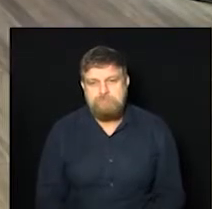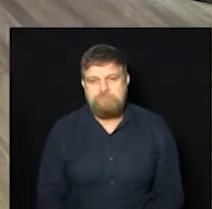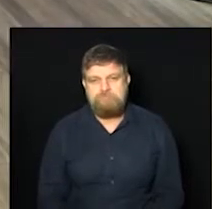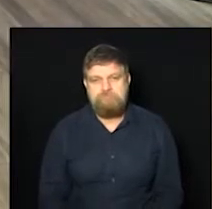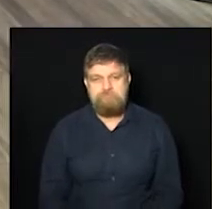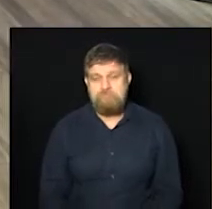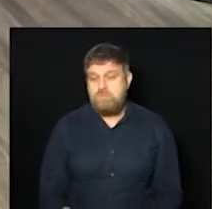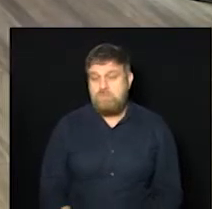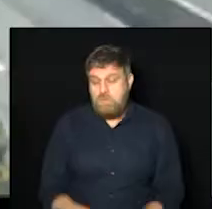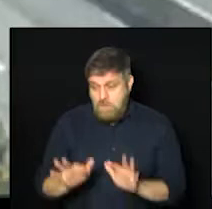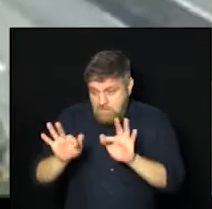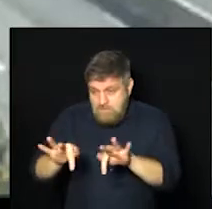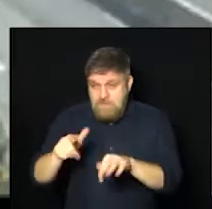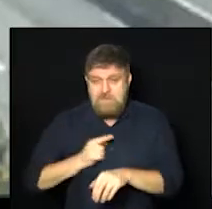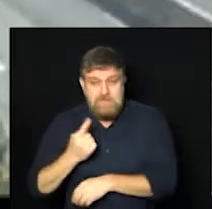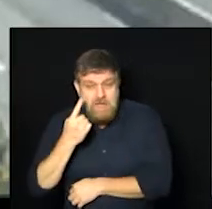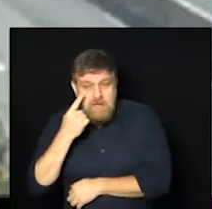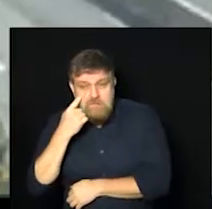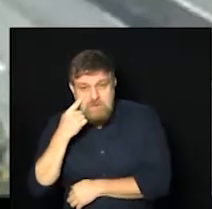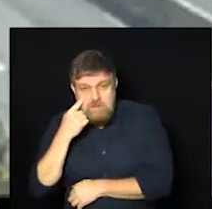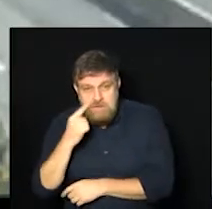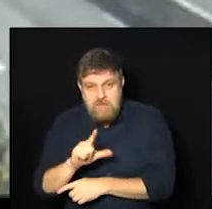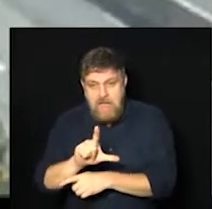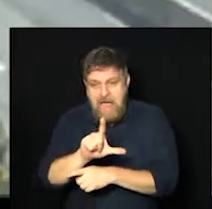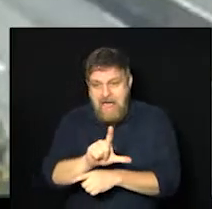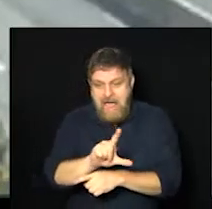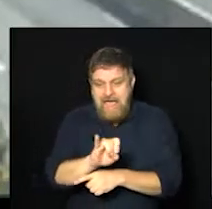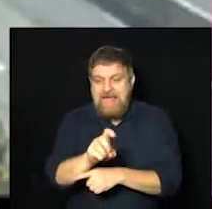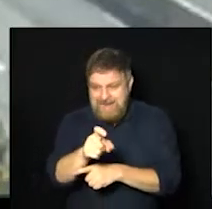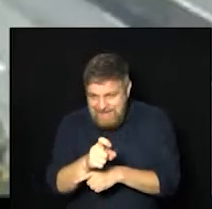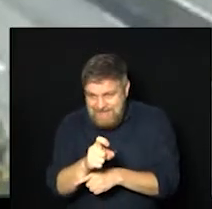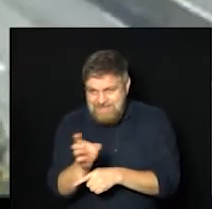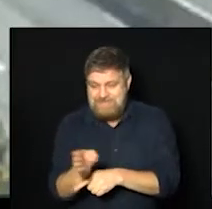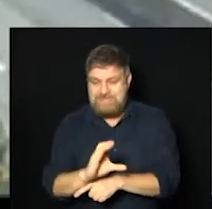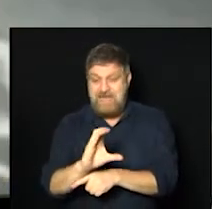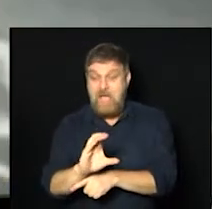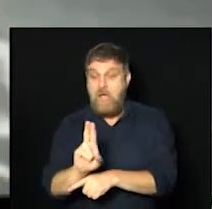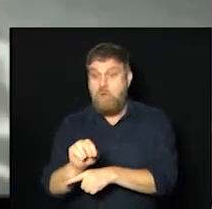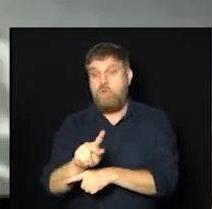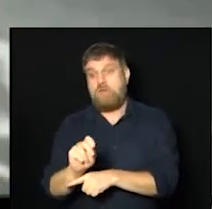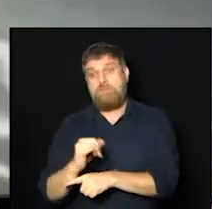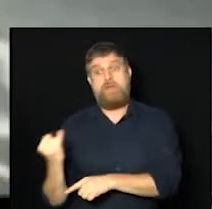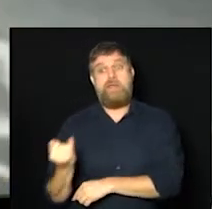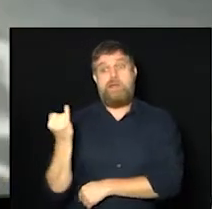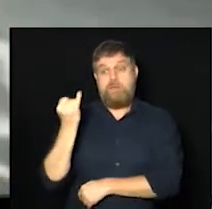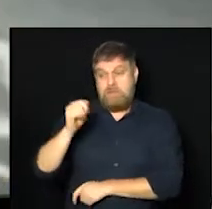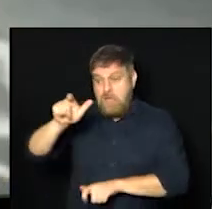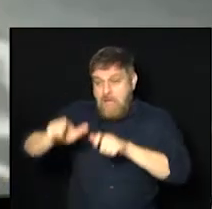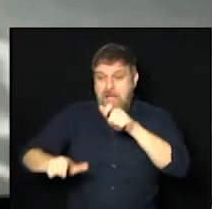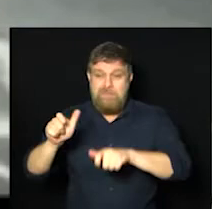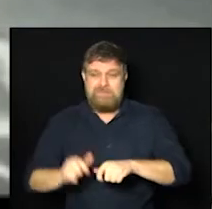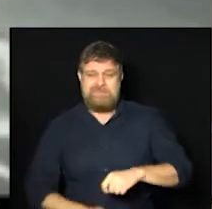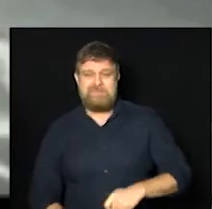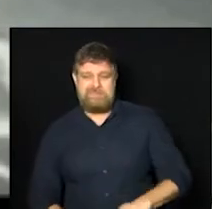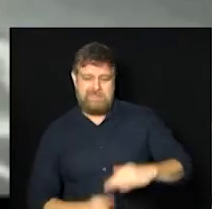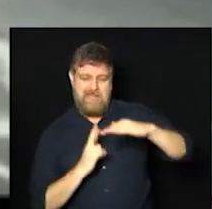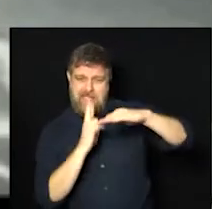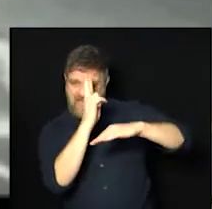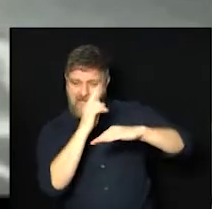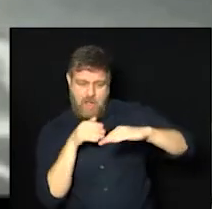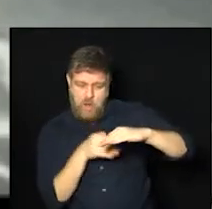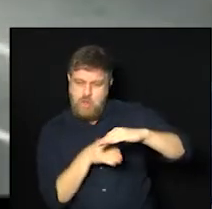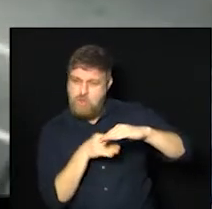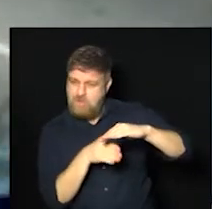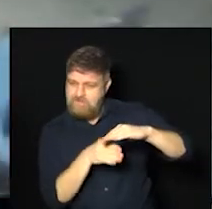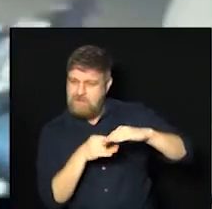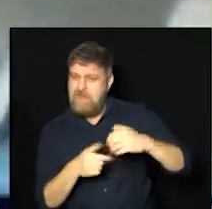E por último, nós estamos acompanhando a Alix da Cunha, também importantíssimo, né? Você que precisa ir até a rodoviária de Campinas